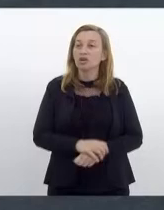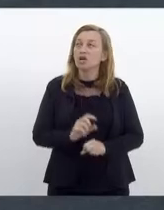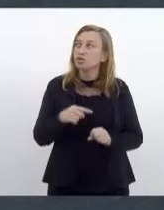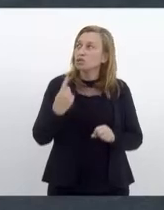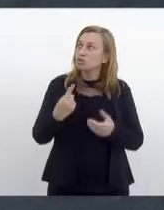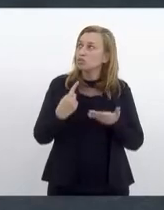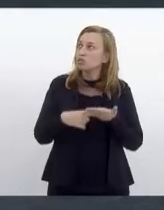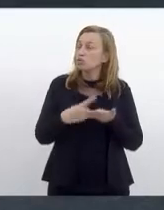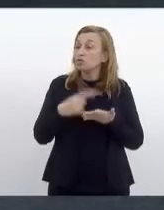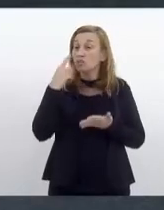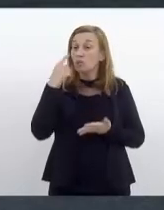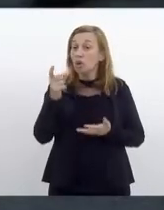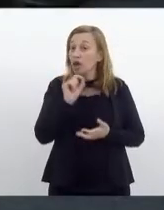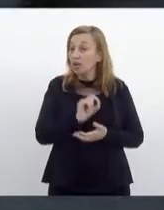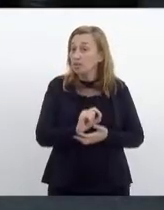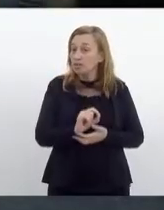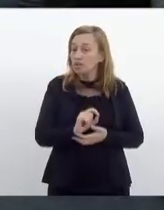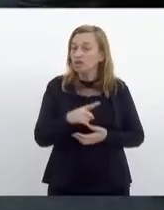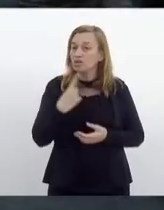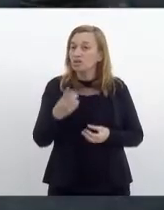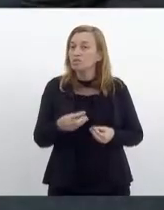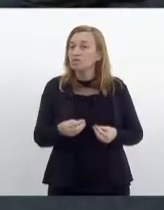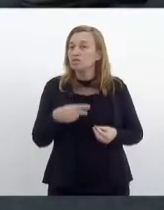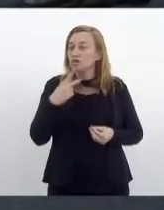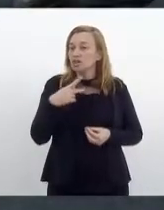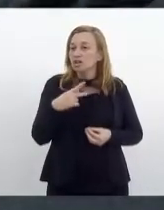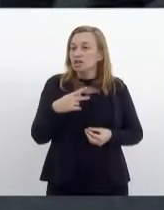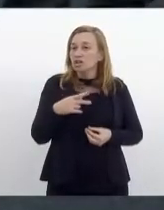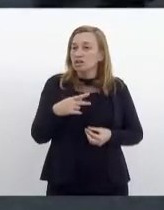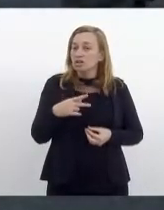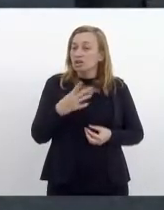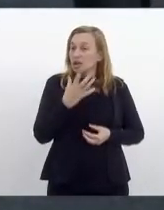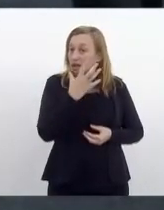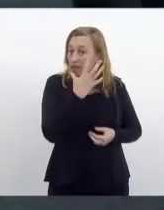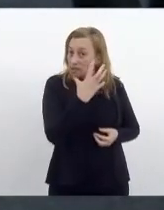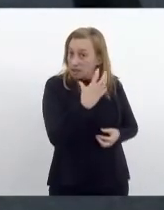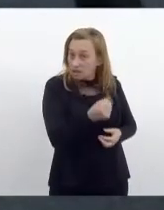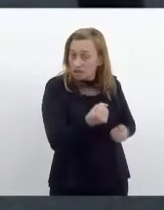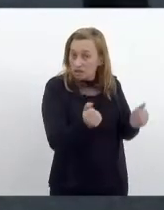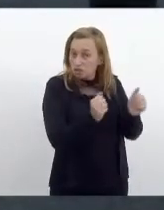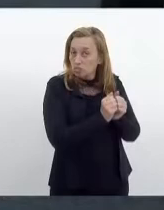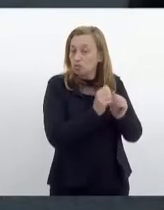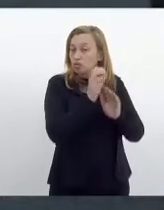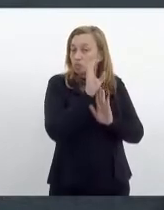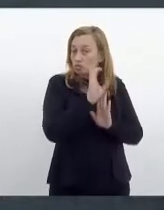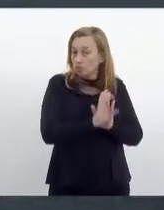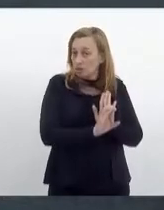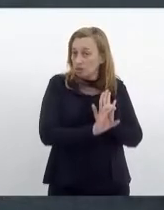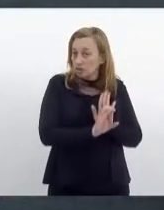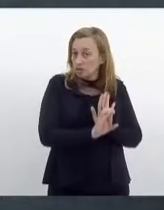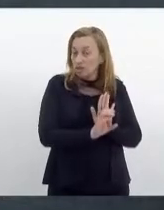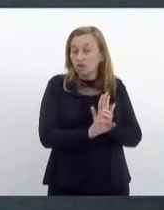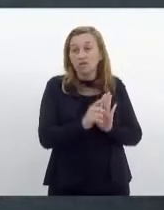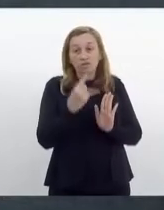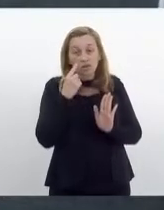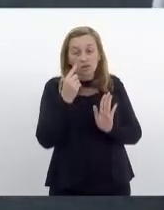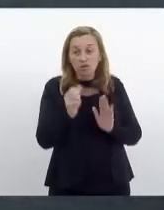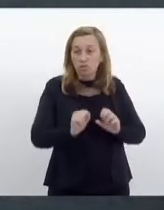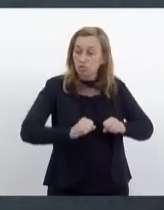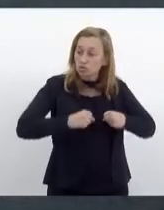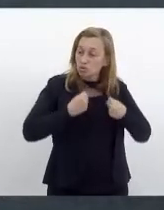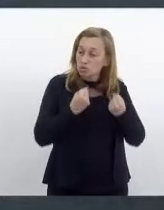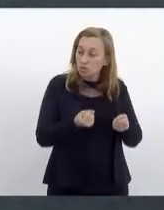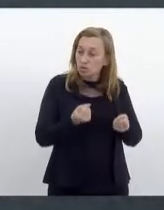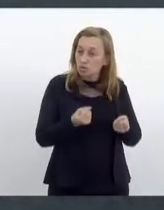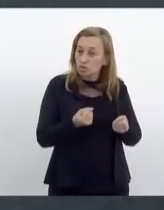combinou então de fazer o seguinte: nós vamos dar um parecer favorável com emendas, buscando com as nossas